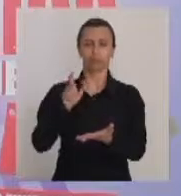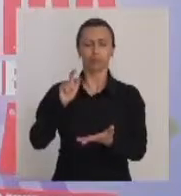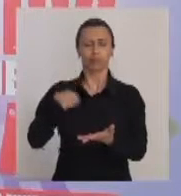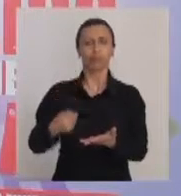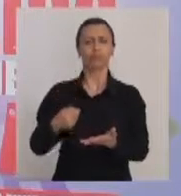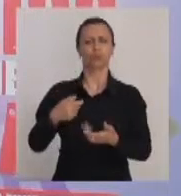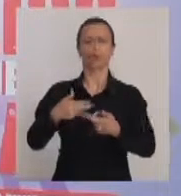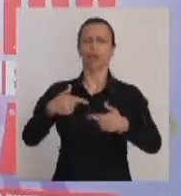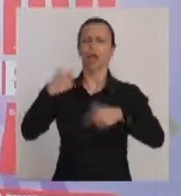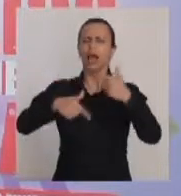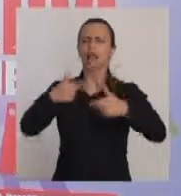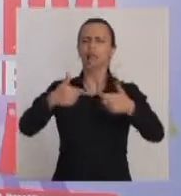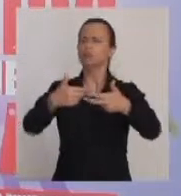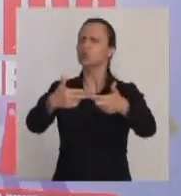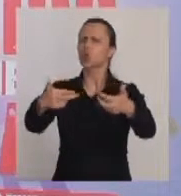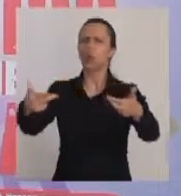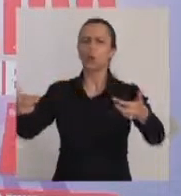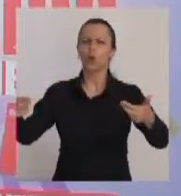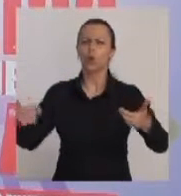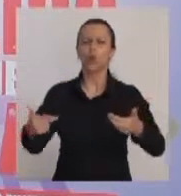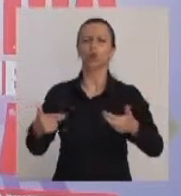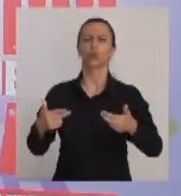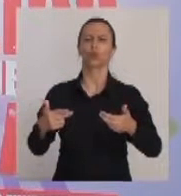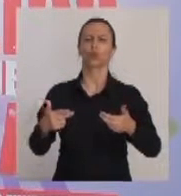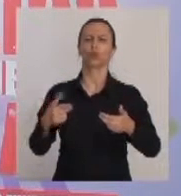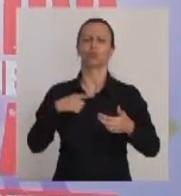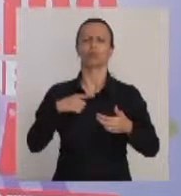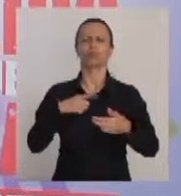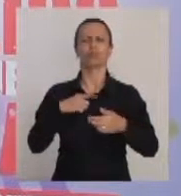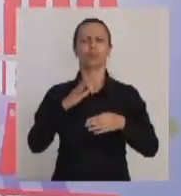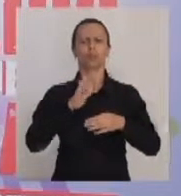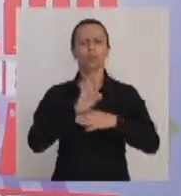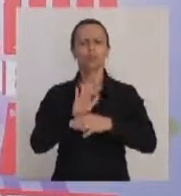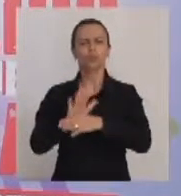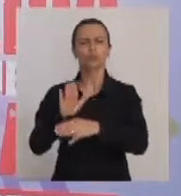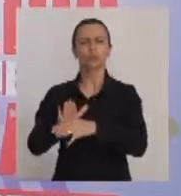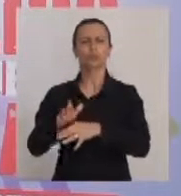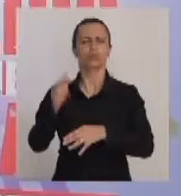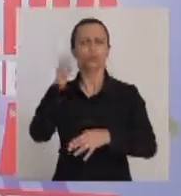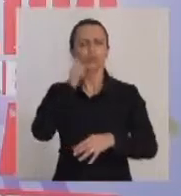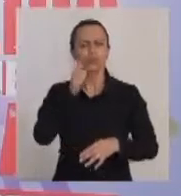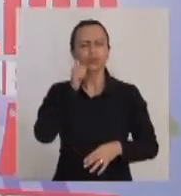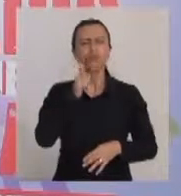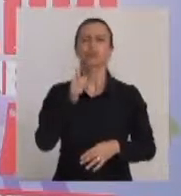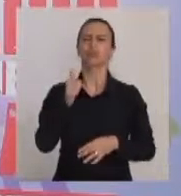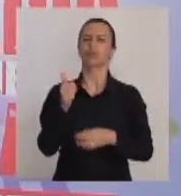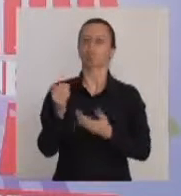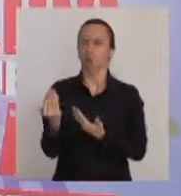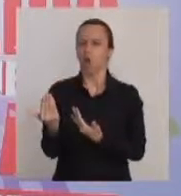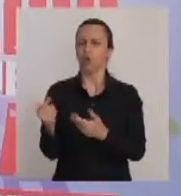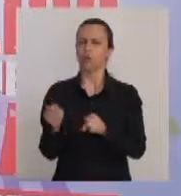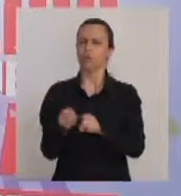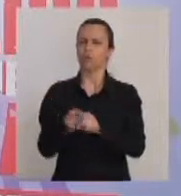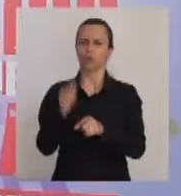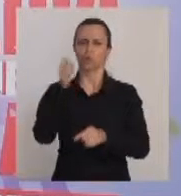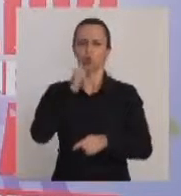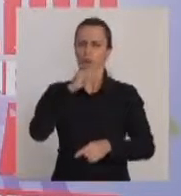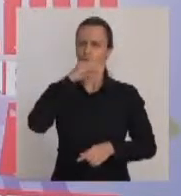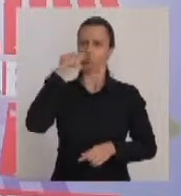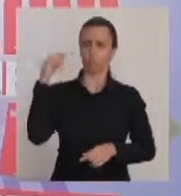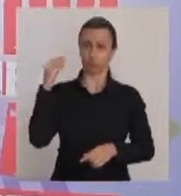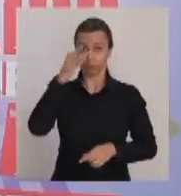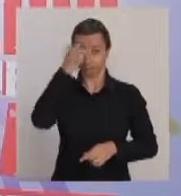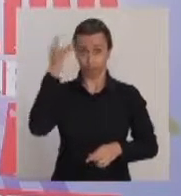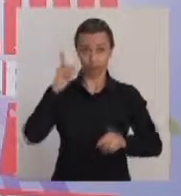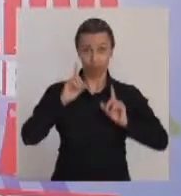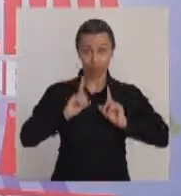instrumento de todas as ações, né, que venham a beneficiar as meninas e mulheres com